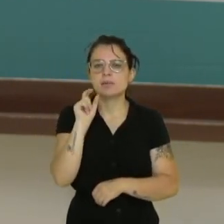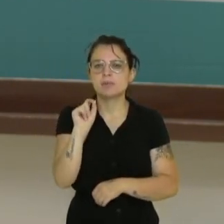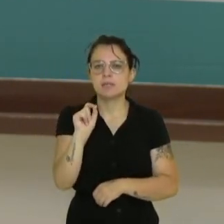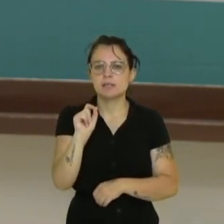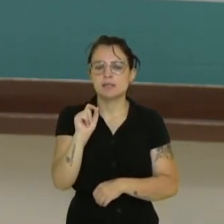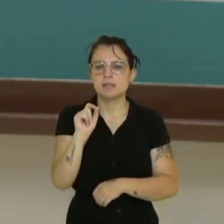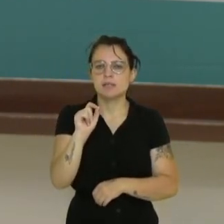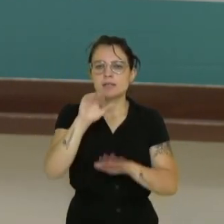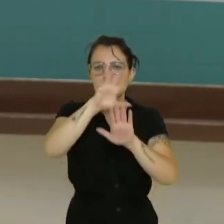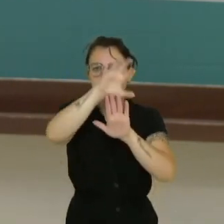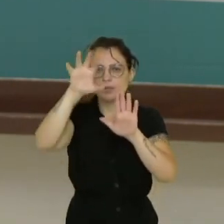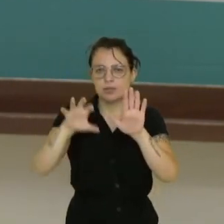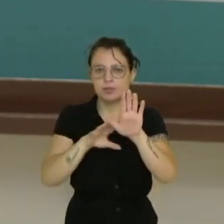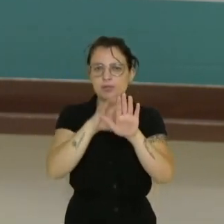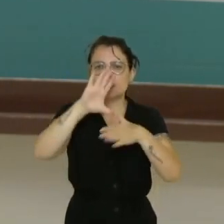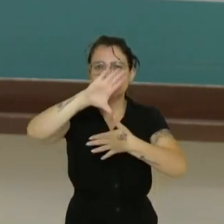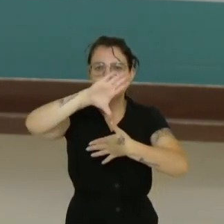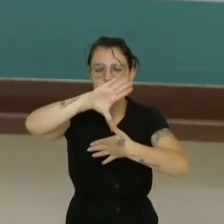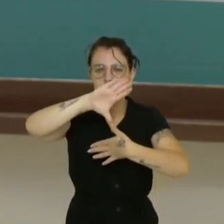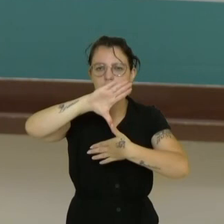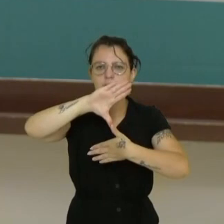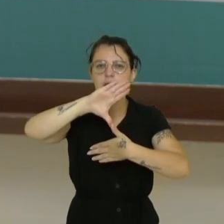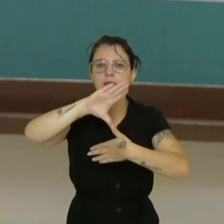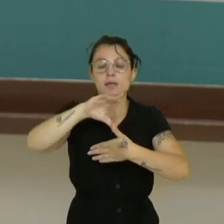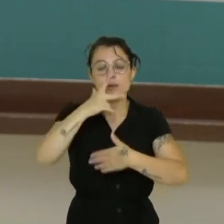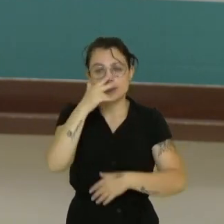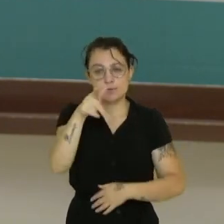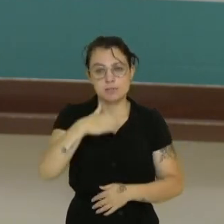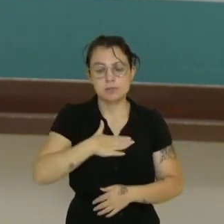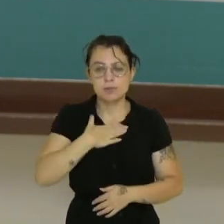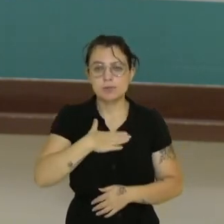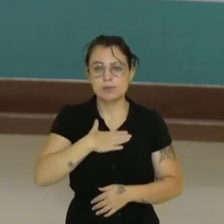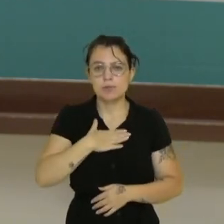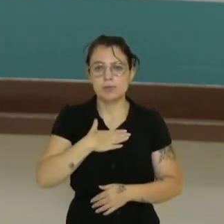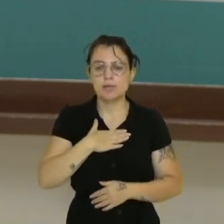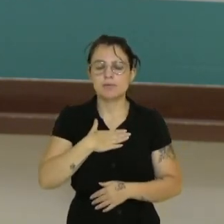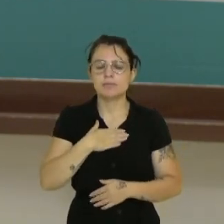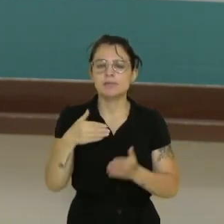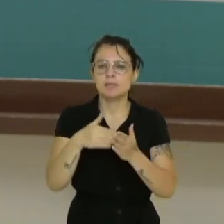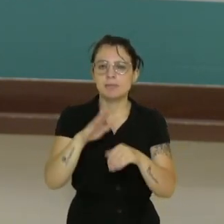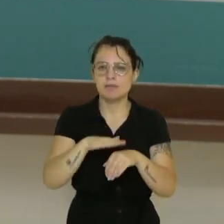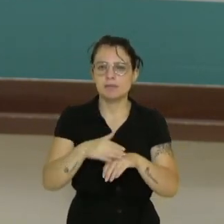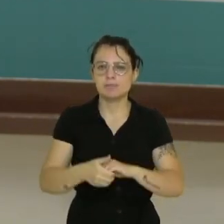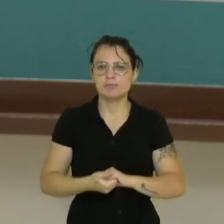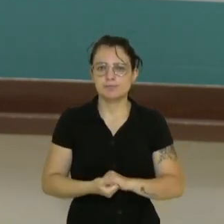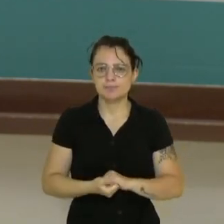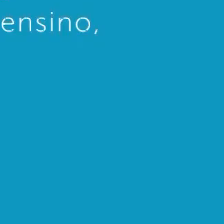sobre as regionalizações do continente americano. Eu espero que vocês tenham gostado e até breve.